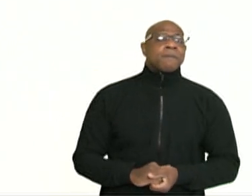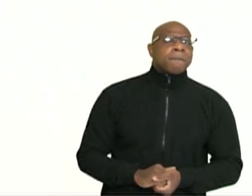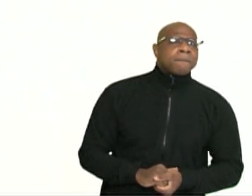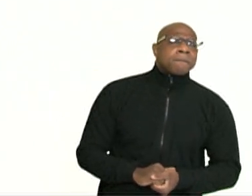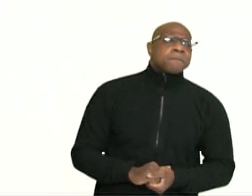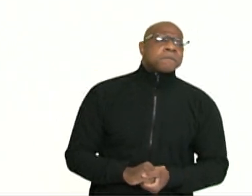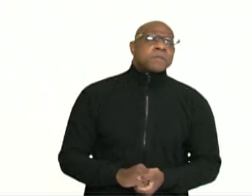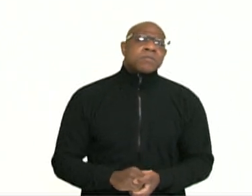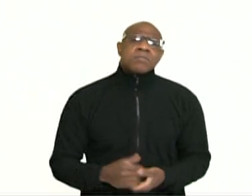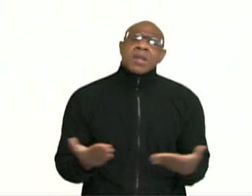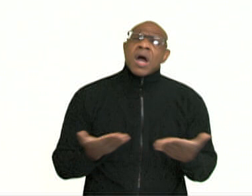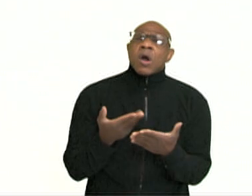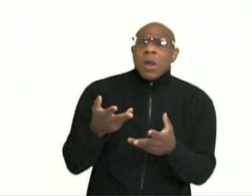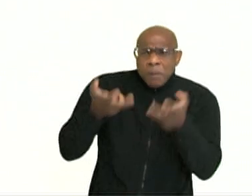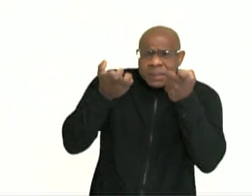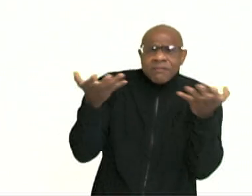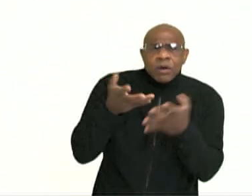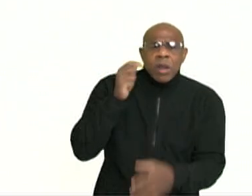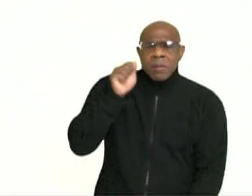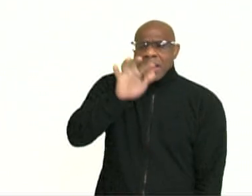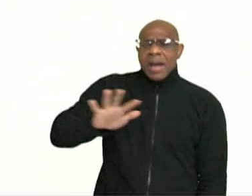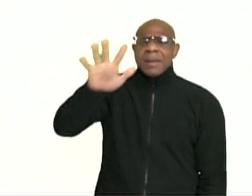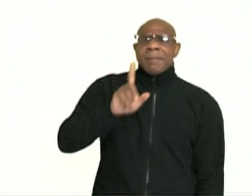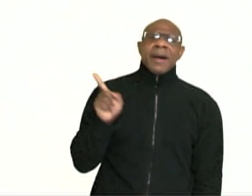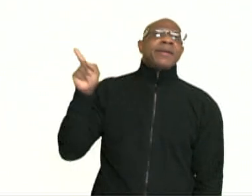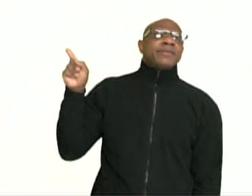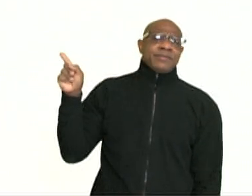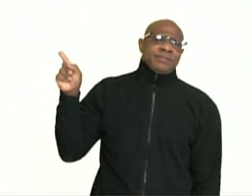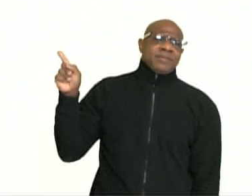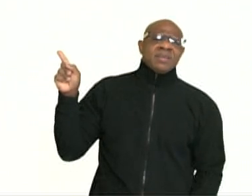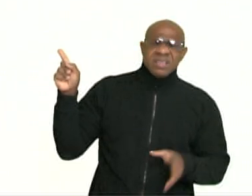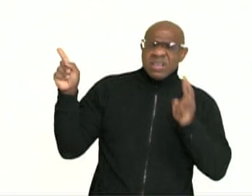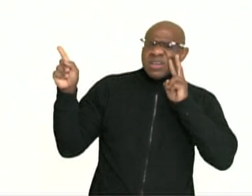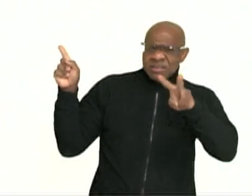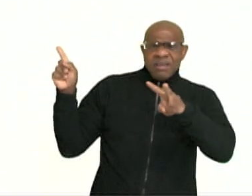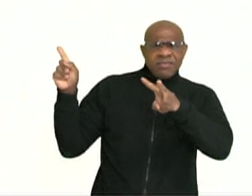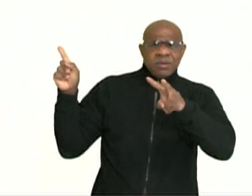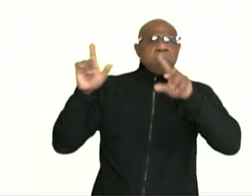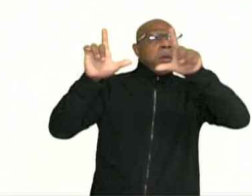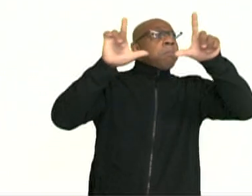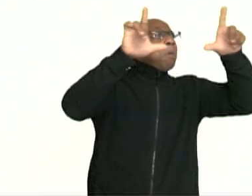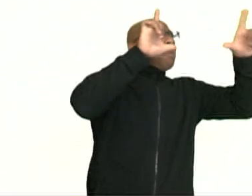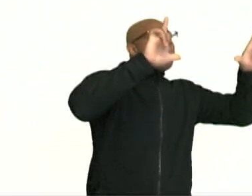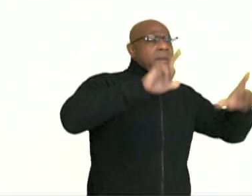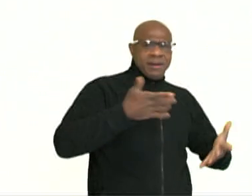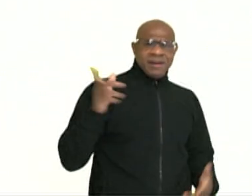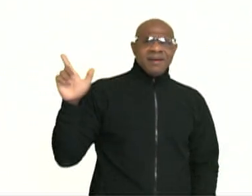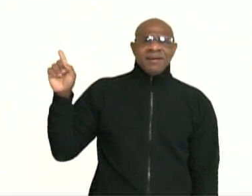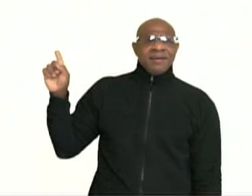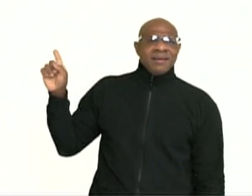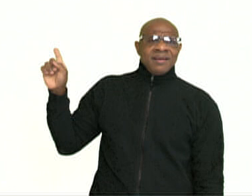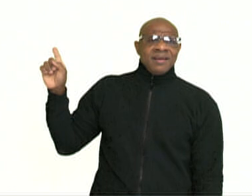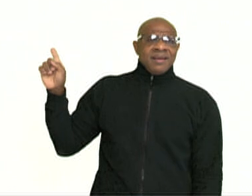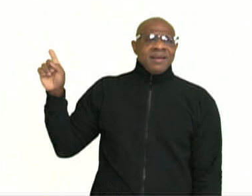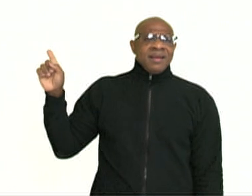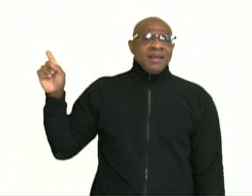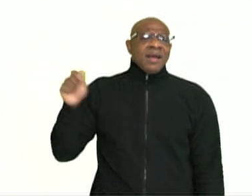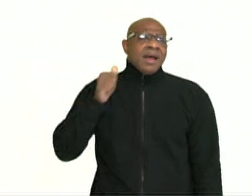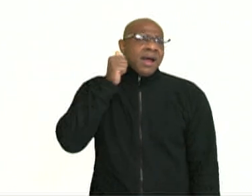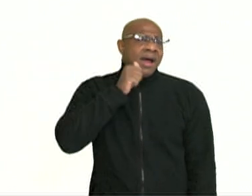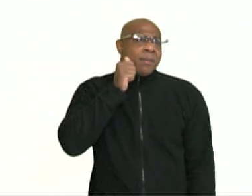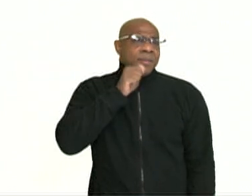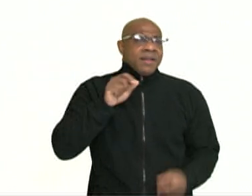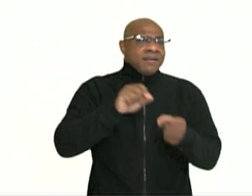Agora, observe um pouquinho essa imagem. Será que vocês já viram ela por aí? Né? A obra de Tarsila do Amaral,